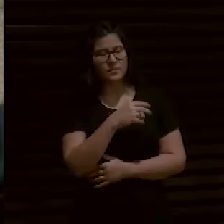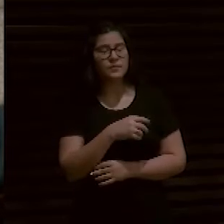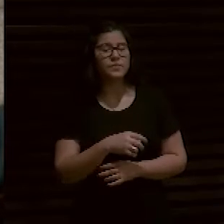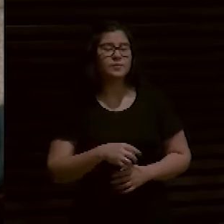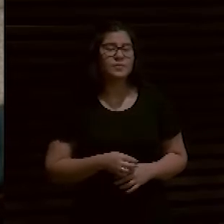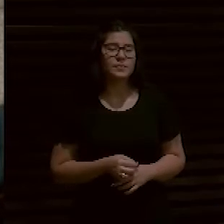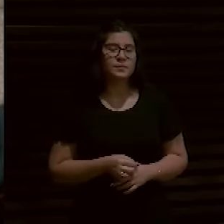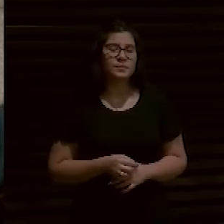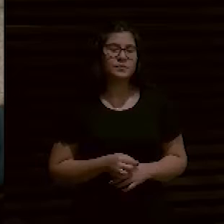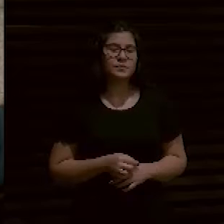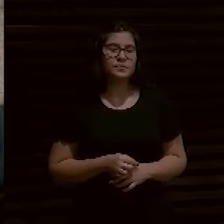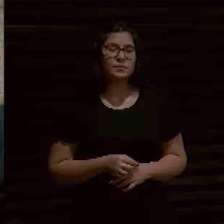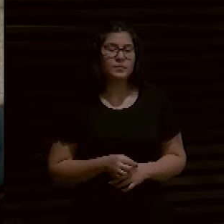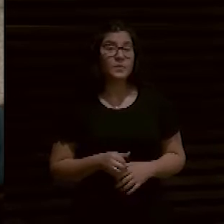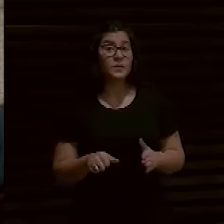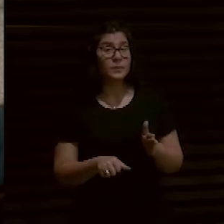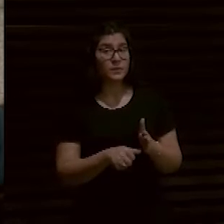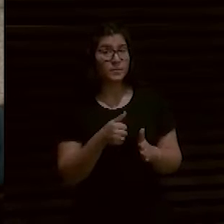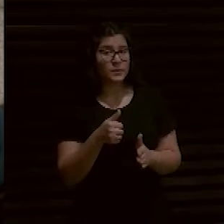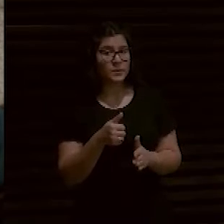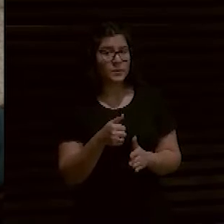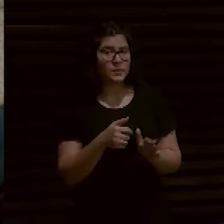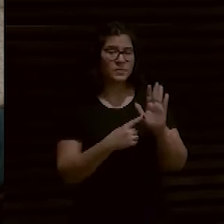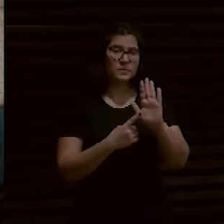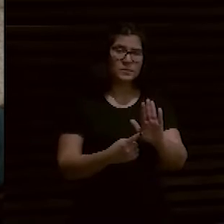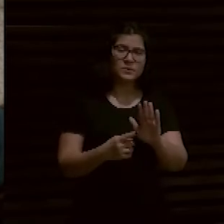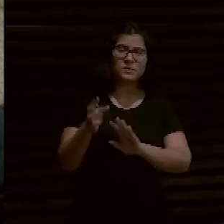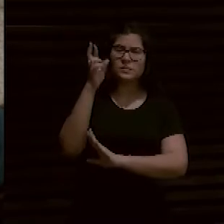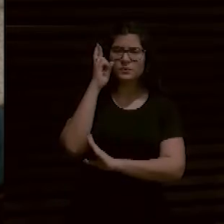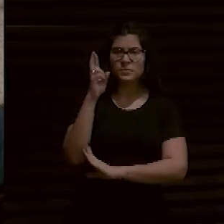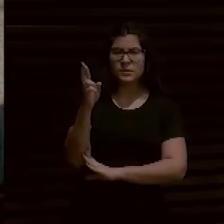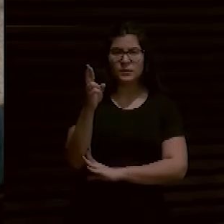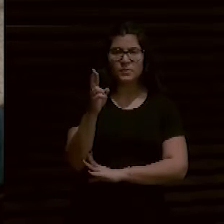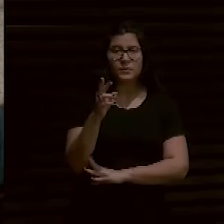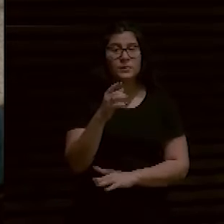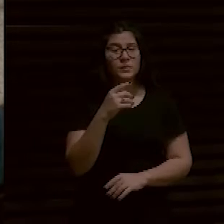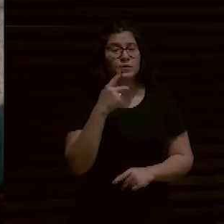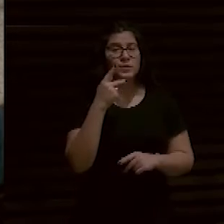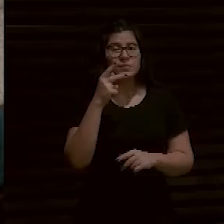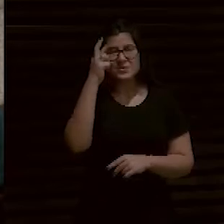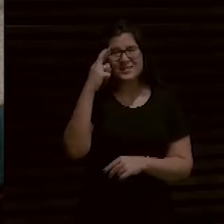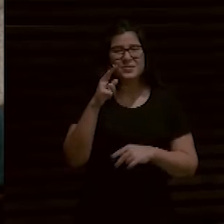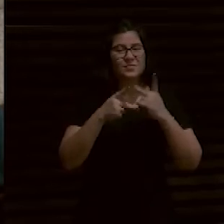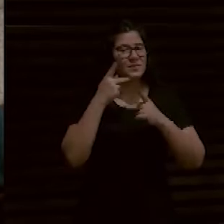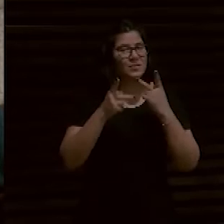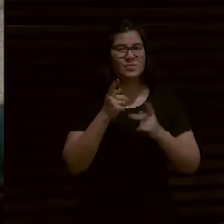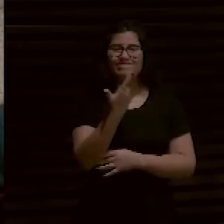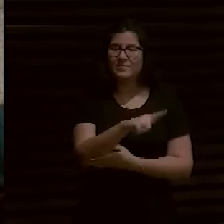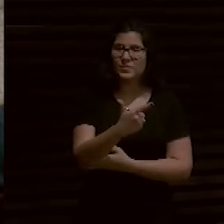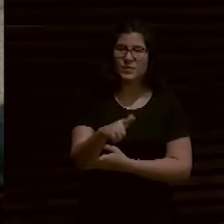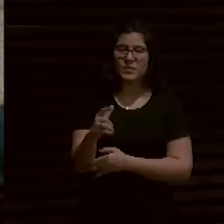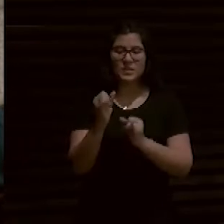que a primeira expressão do Senhor foi: não tenham outros deuses diante